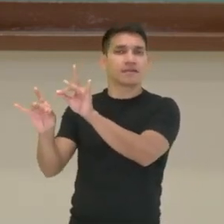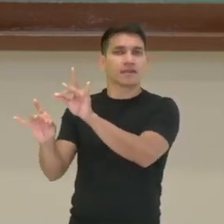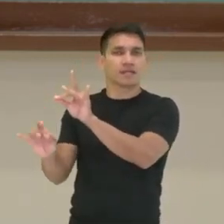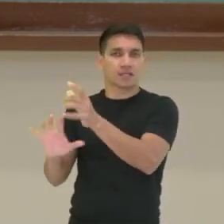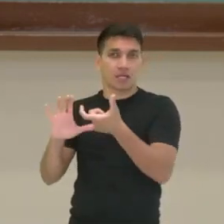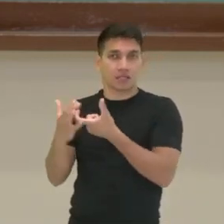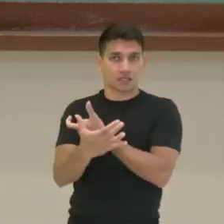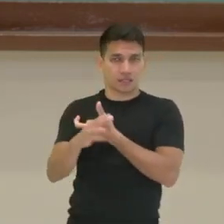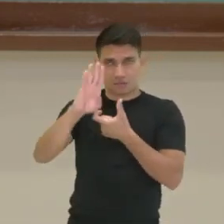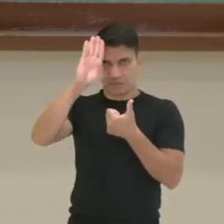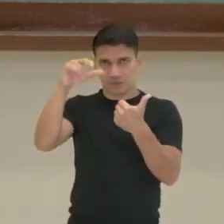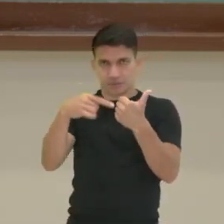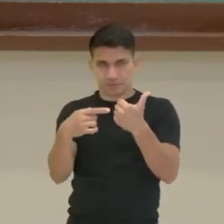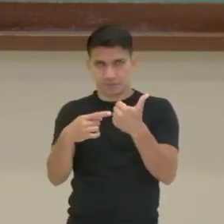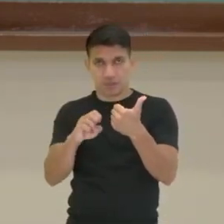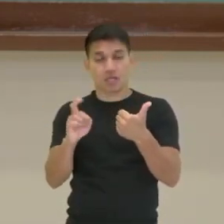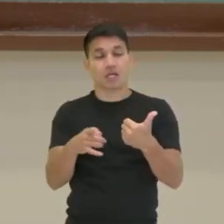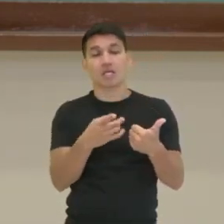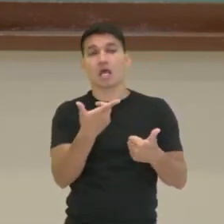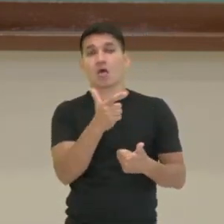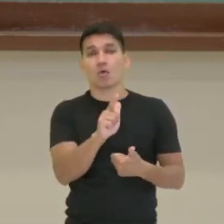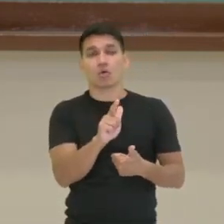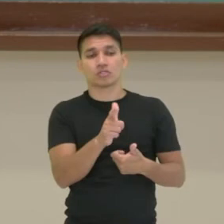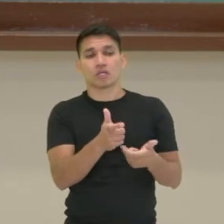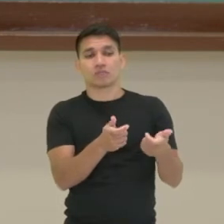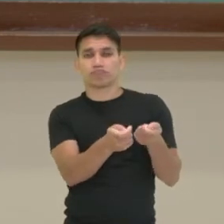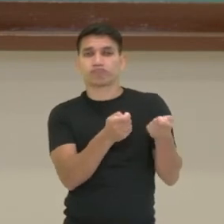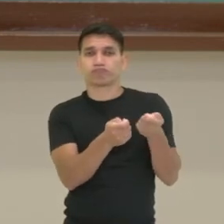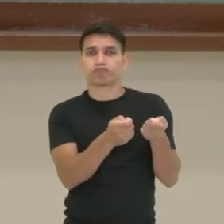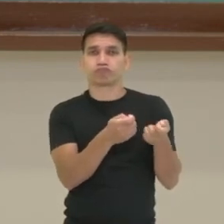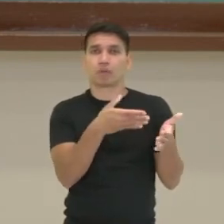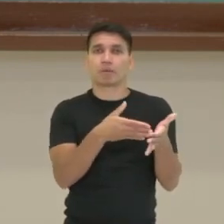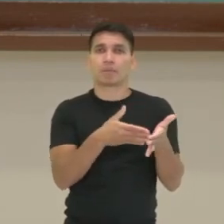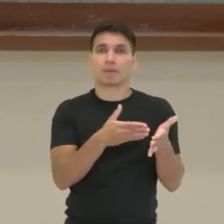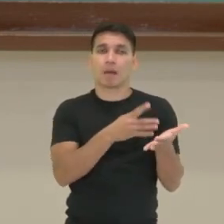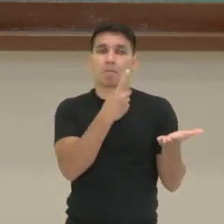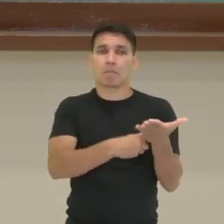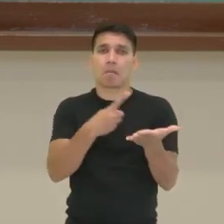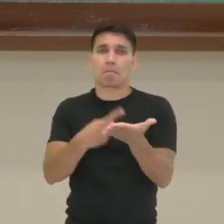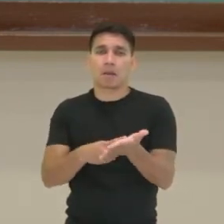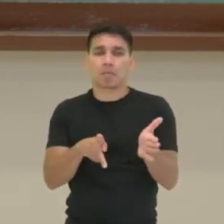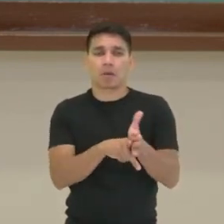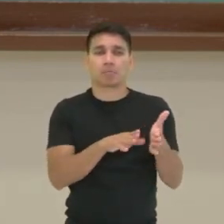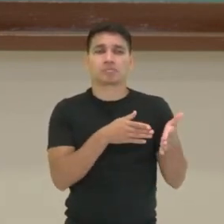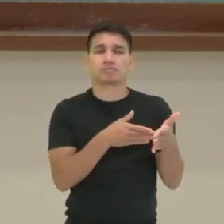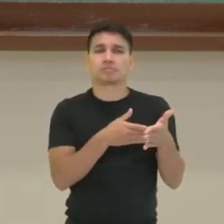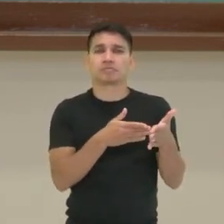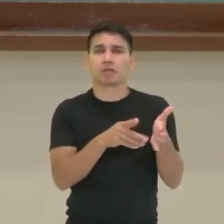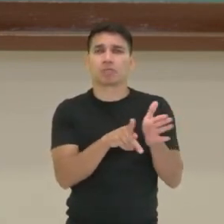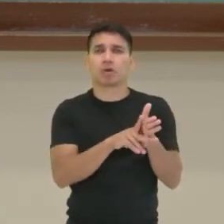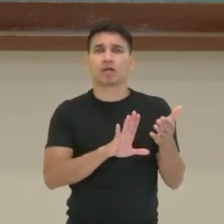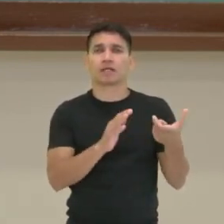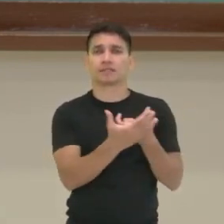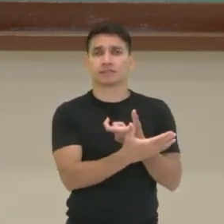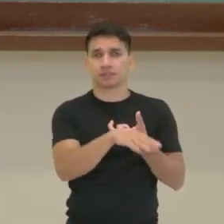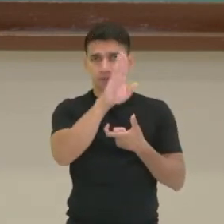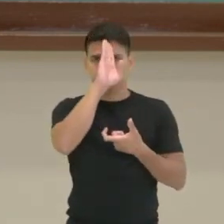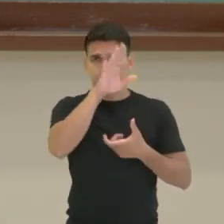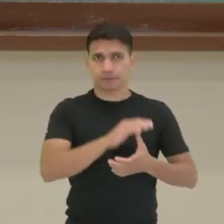principal e a restritiva vai restringir a ideia, vai delimitar a ideia daquele termo da oração